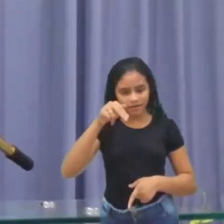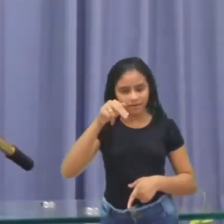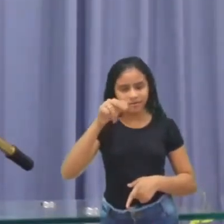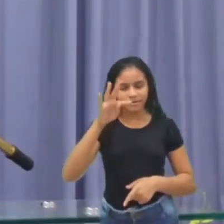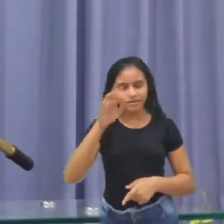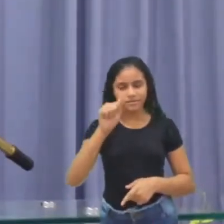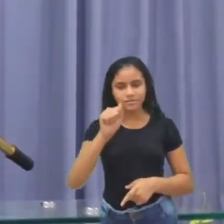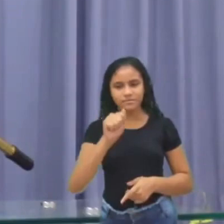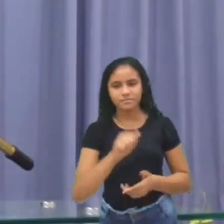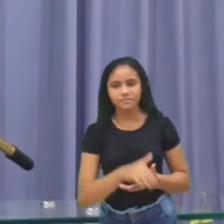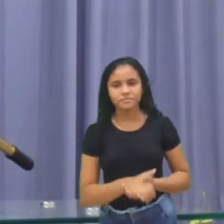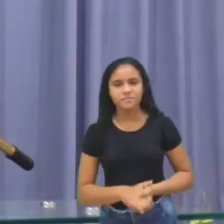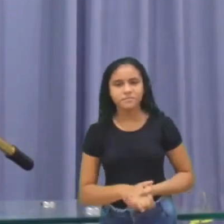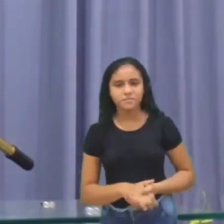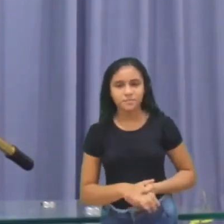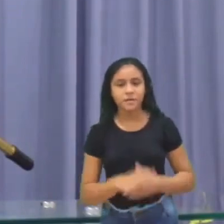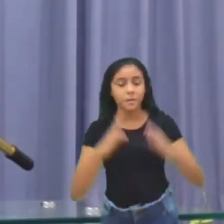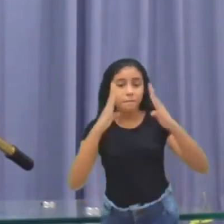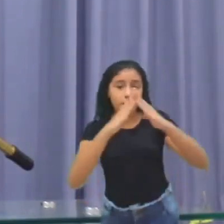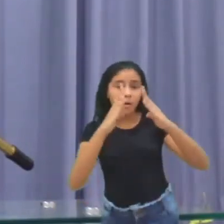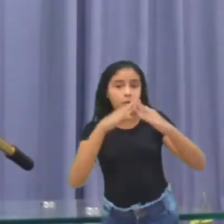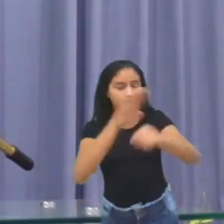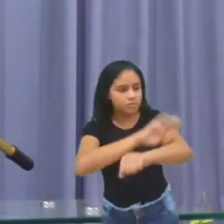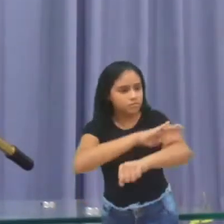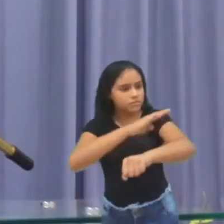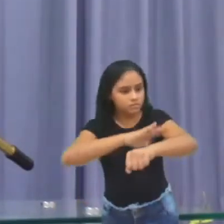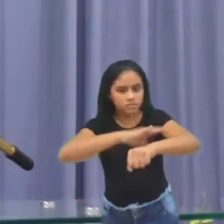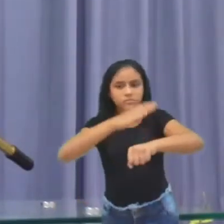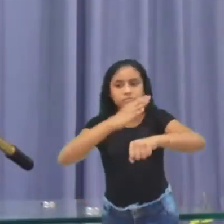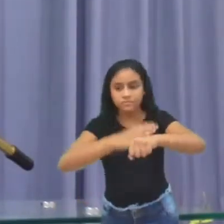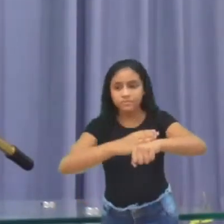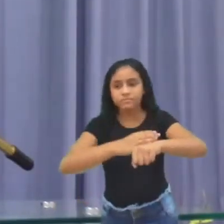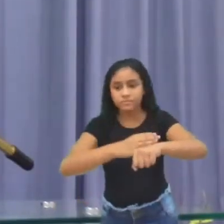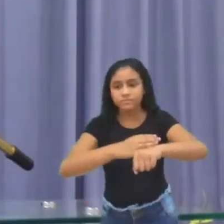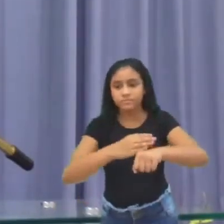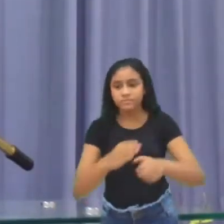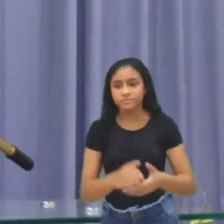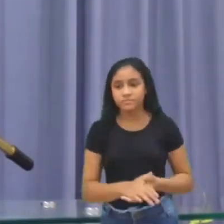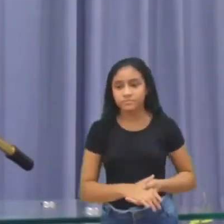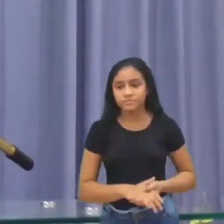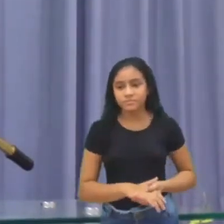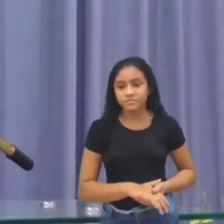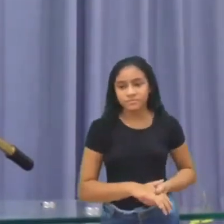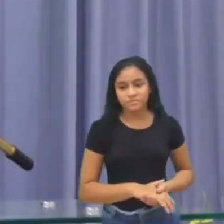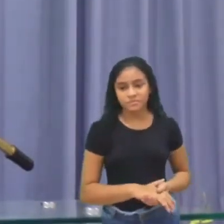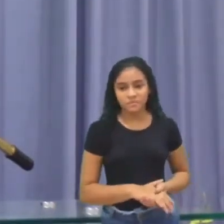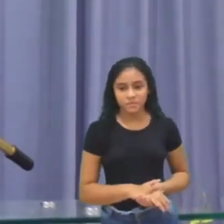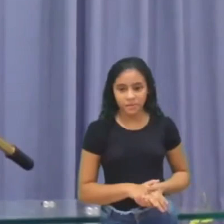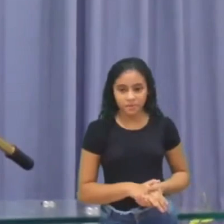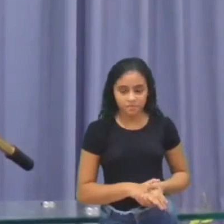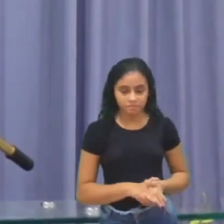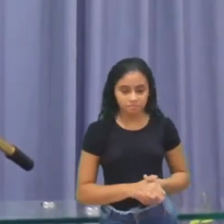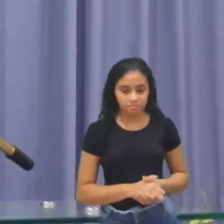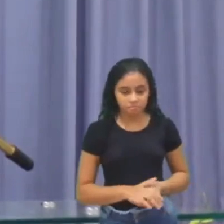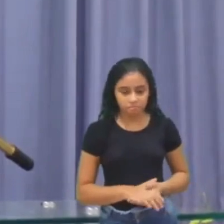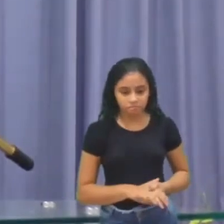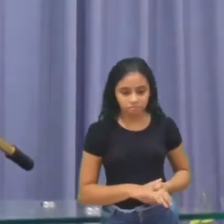nas montanhas, e os cananeus habitam junto do mar e ao longo do rio Jordão.